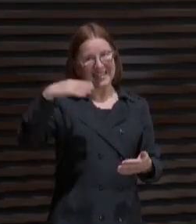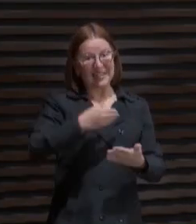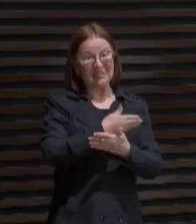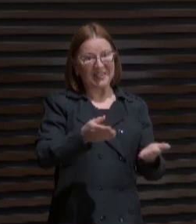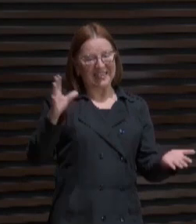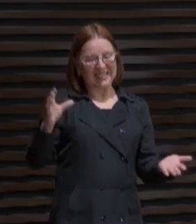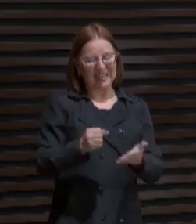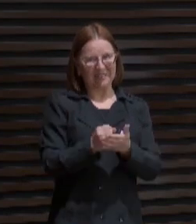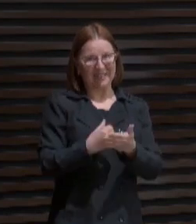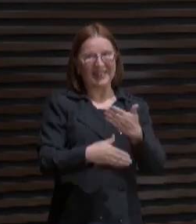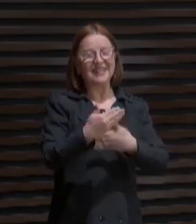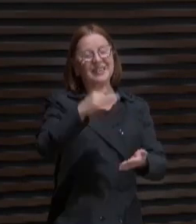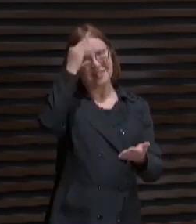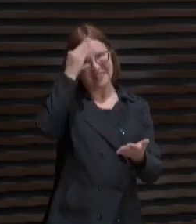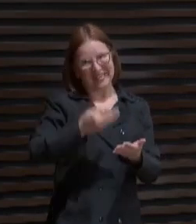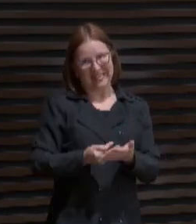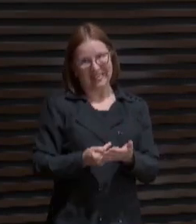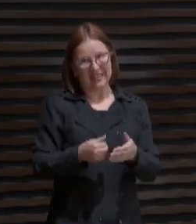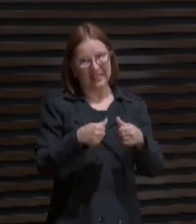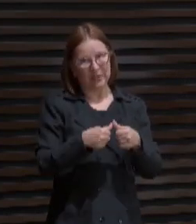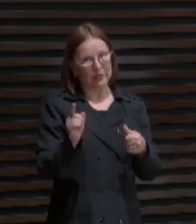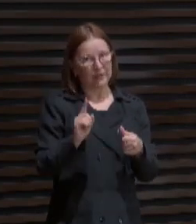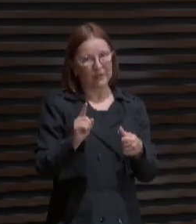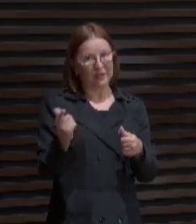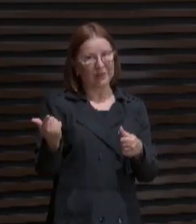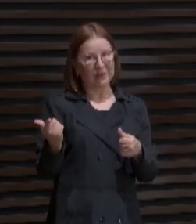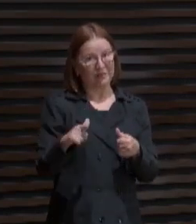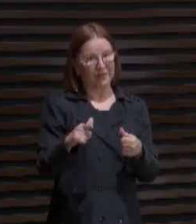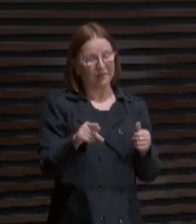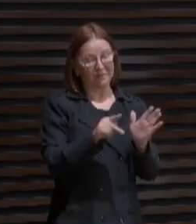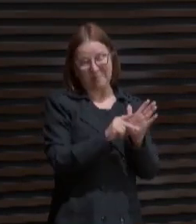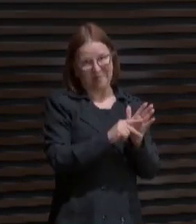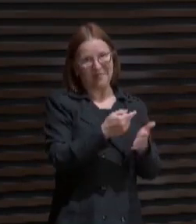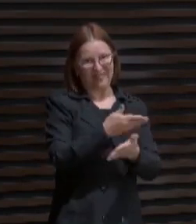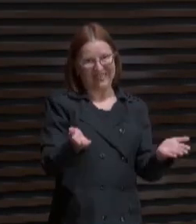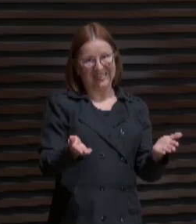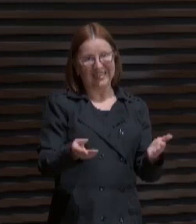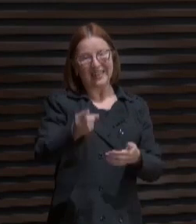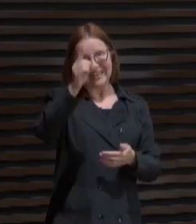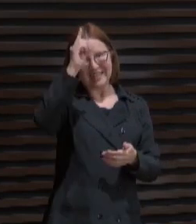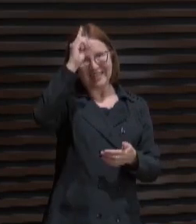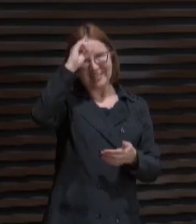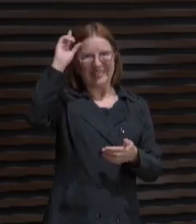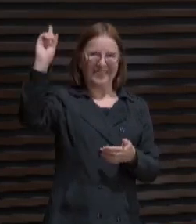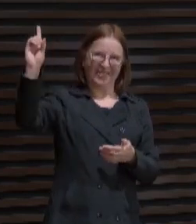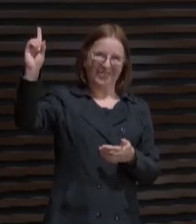salvos mediante a fé. E isto não vem de vós, é dom de